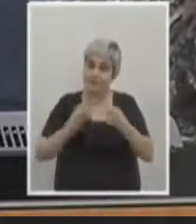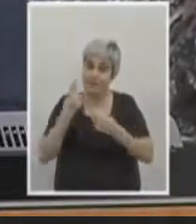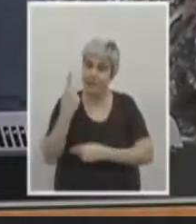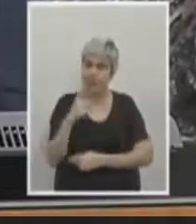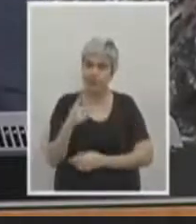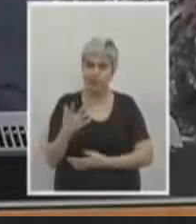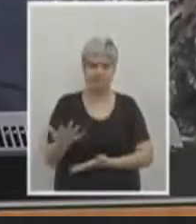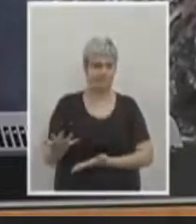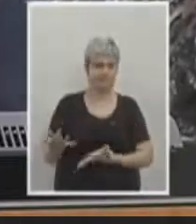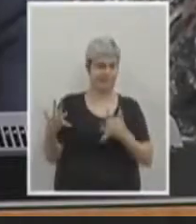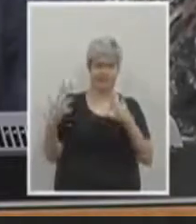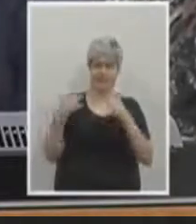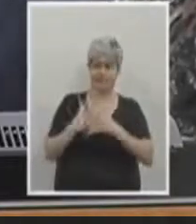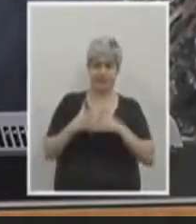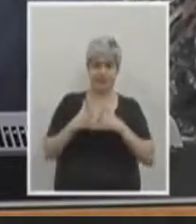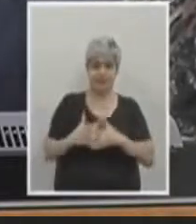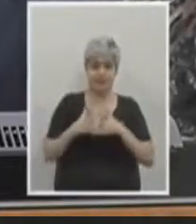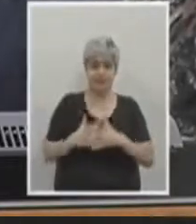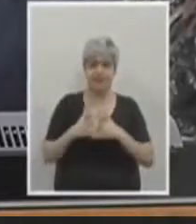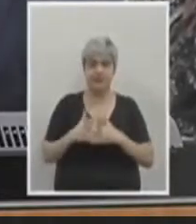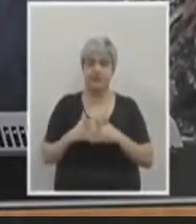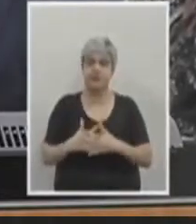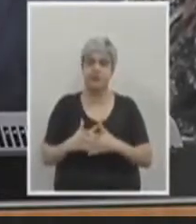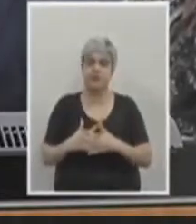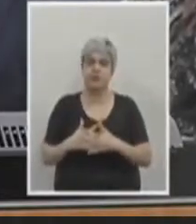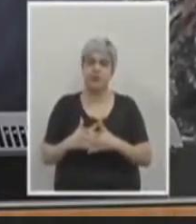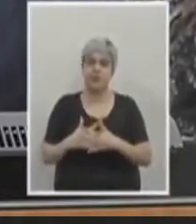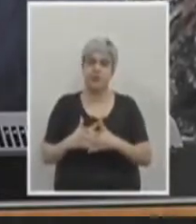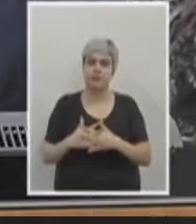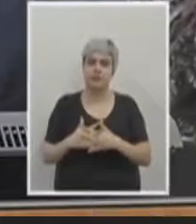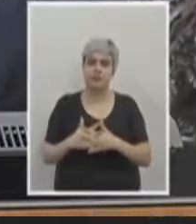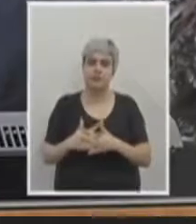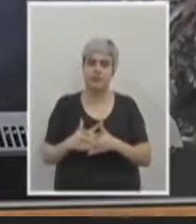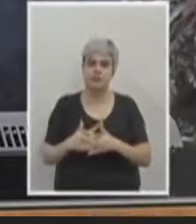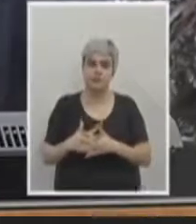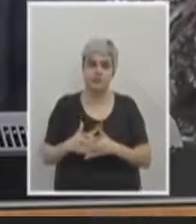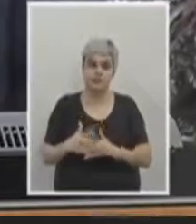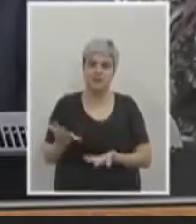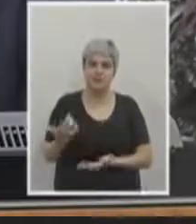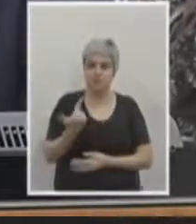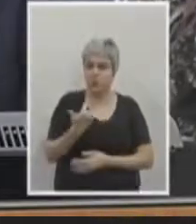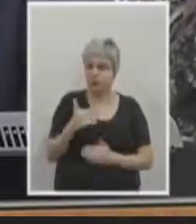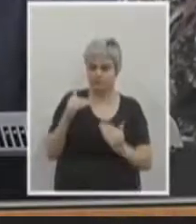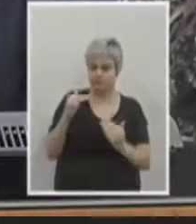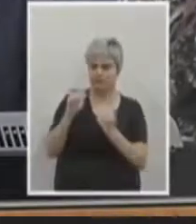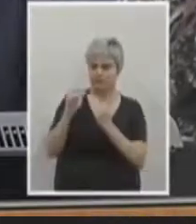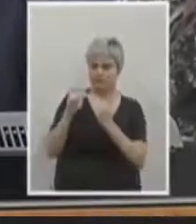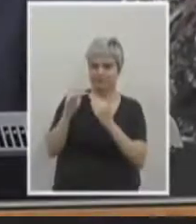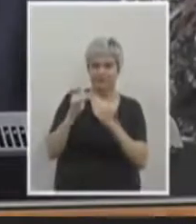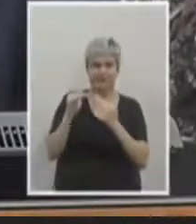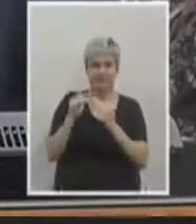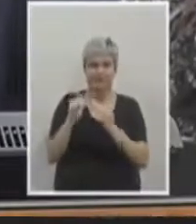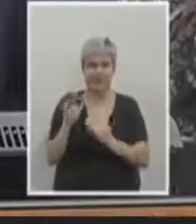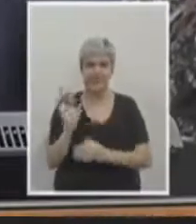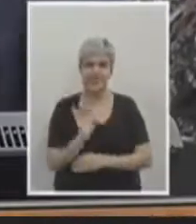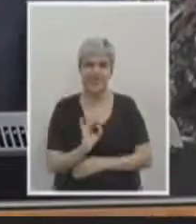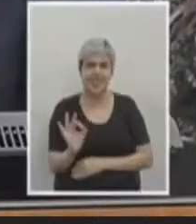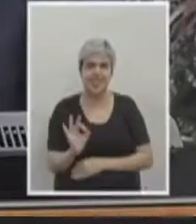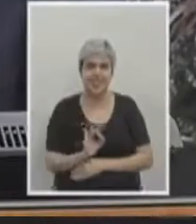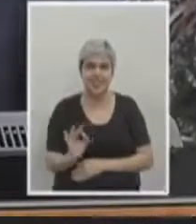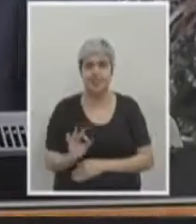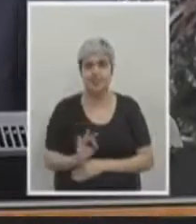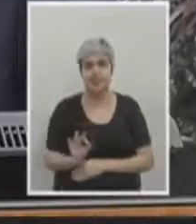totalmente equivocadas, que não estão em nenhum momento